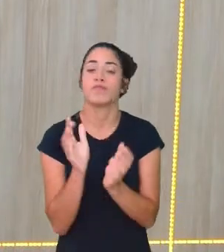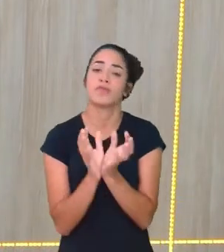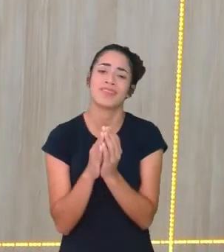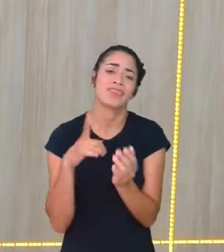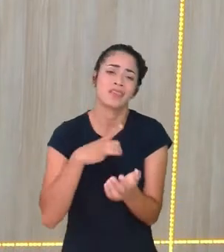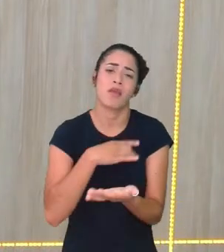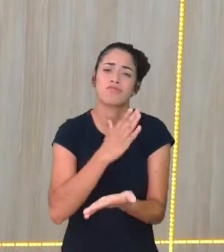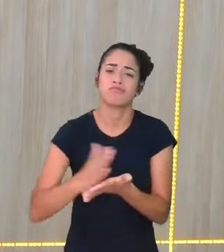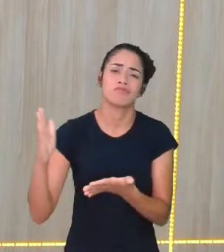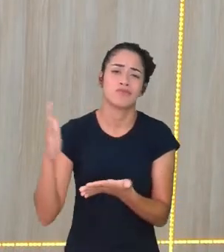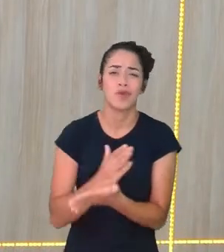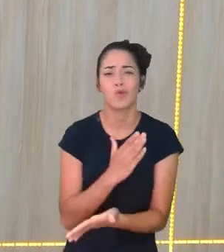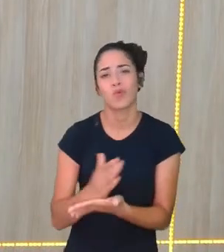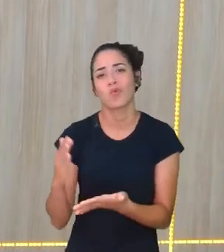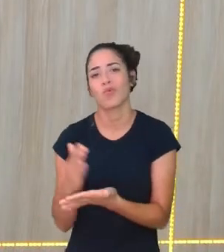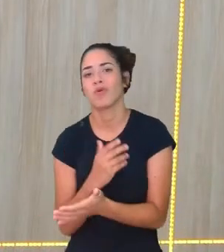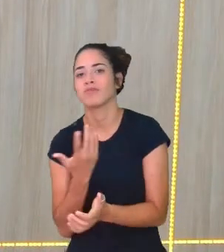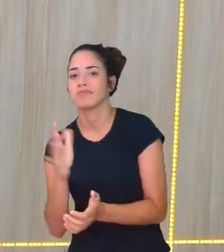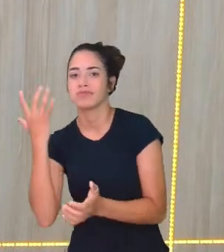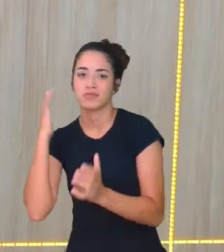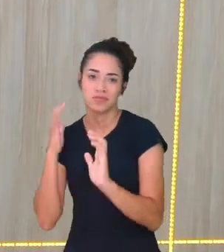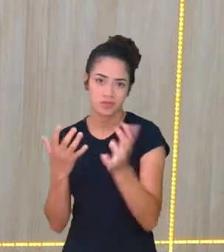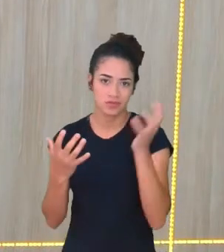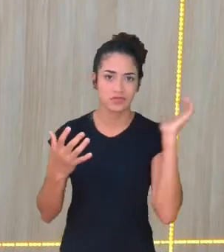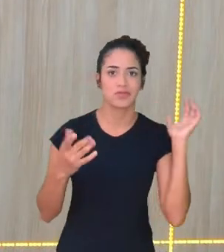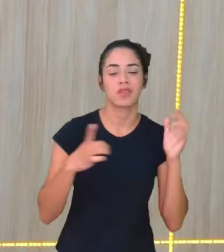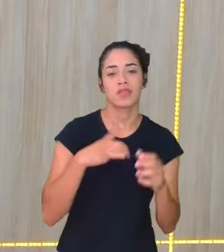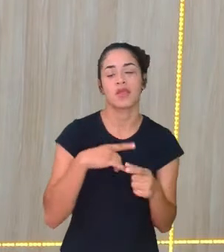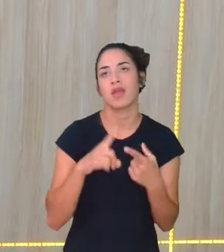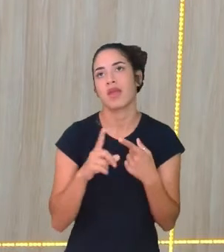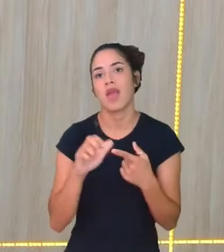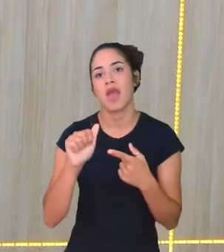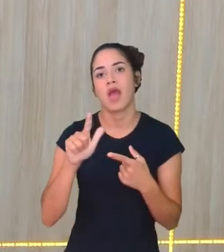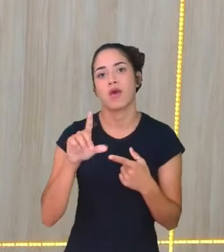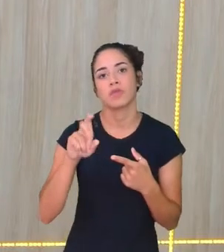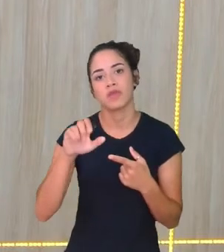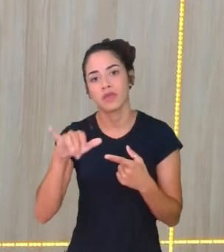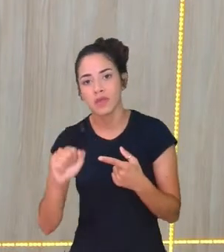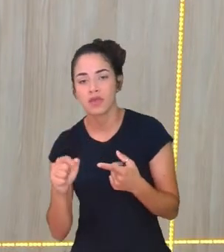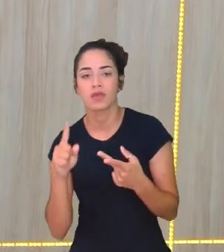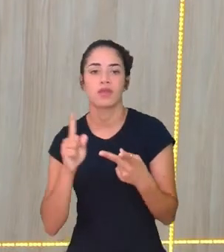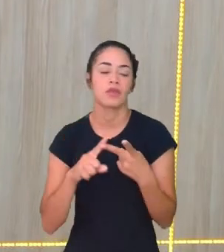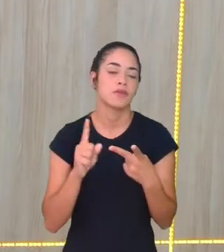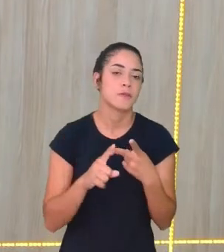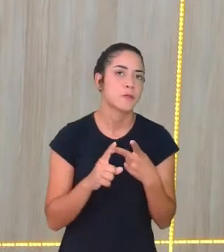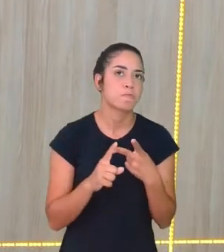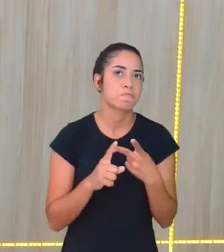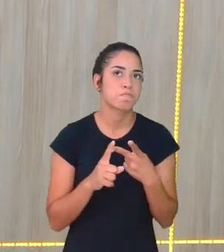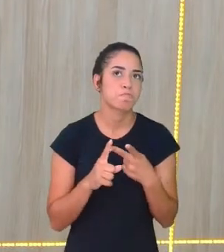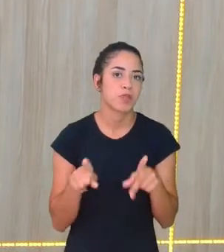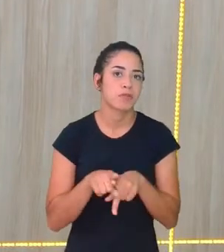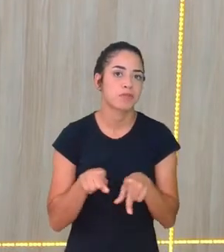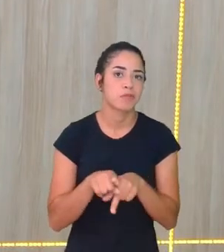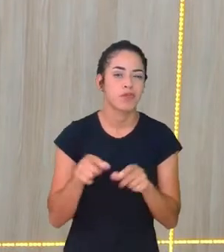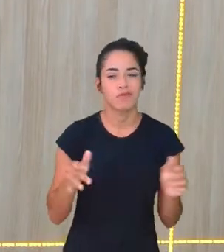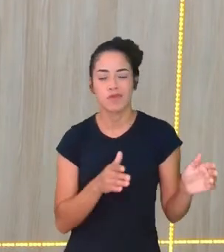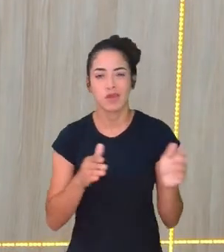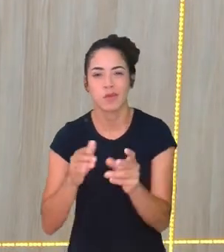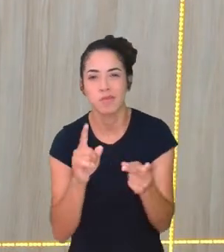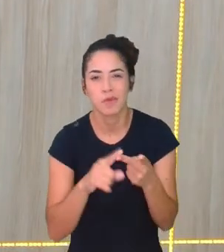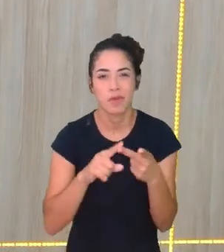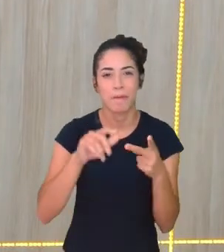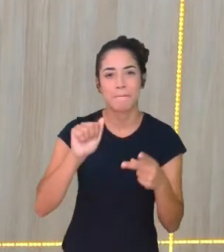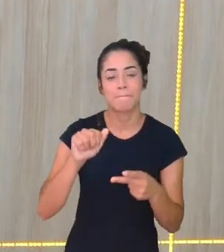algumas como a Mata Atlântica do território de Aldeia certo a mata no caminho que vai para Paudalho